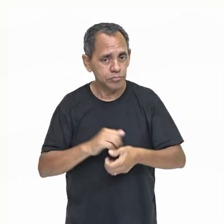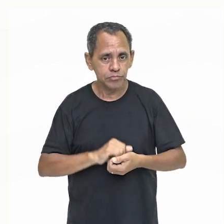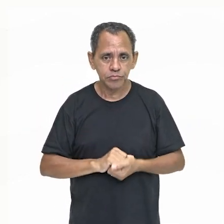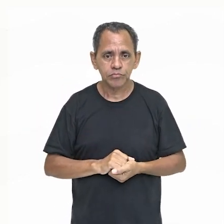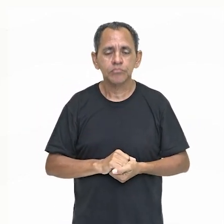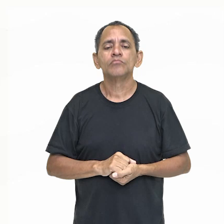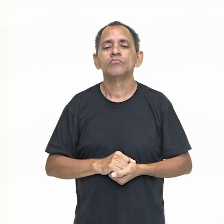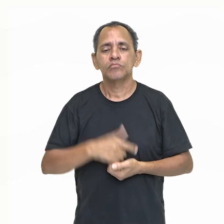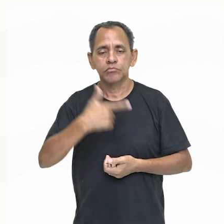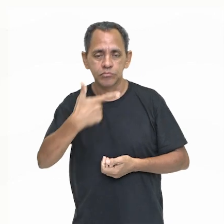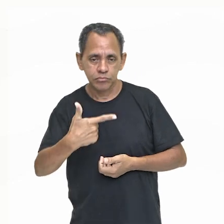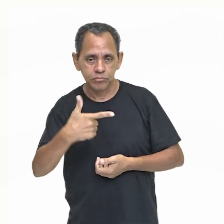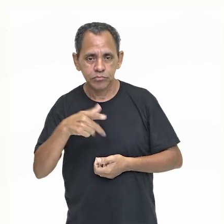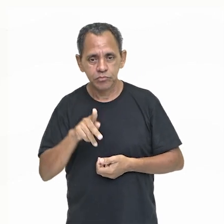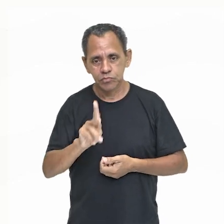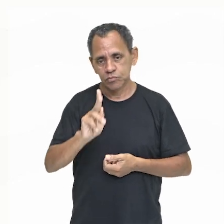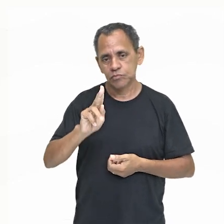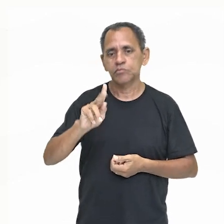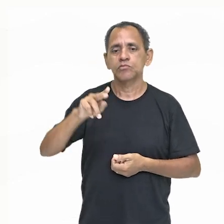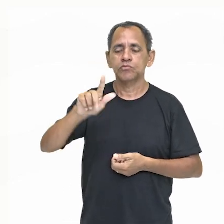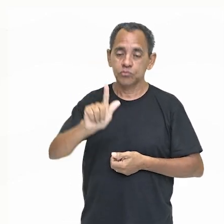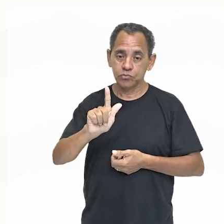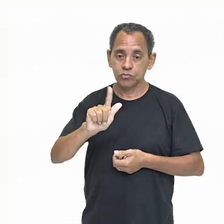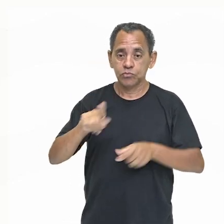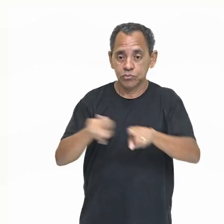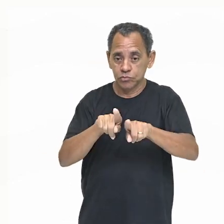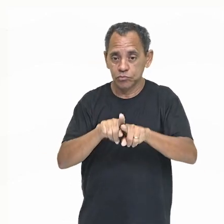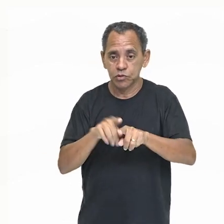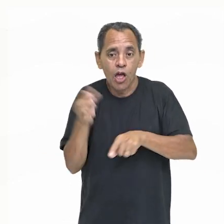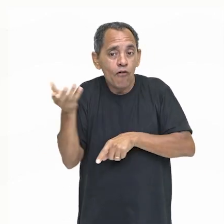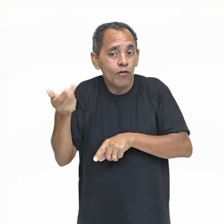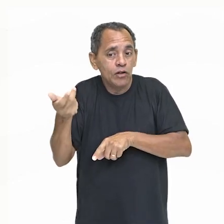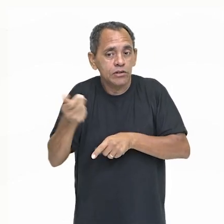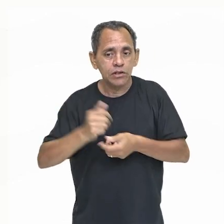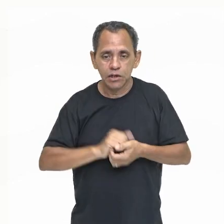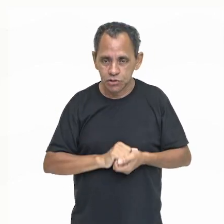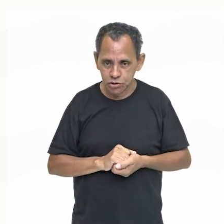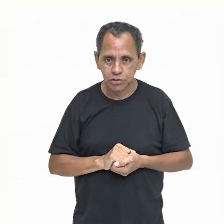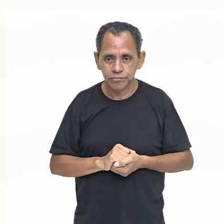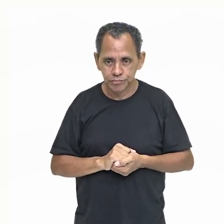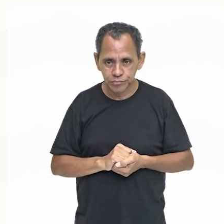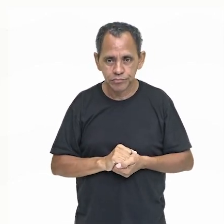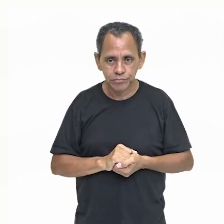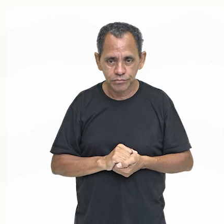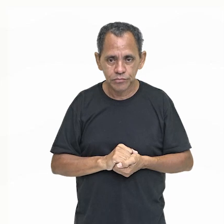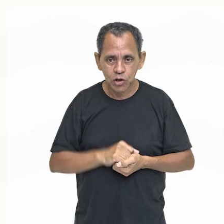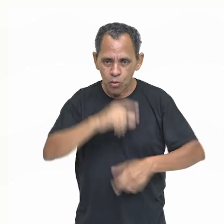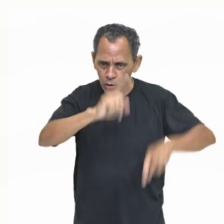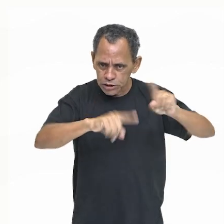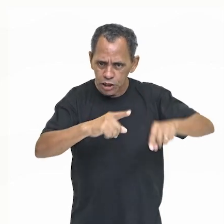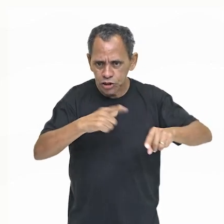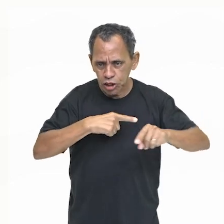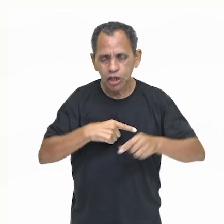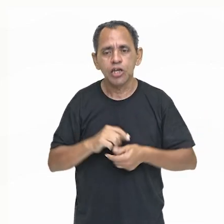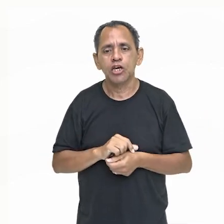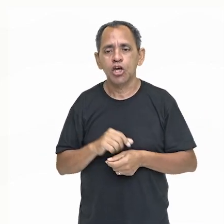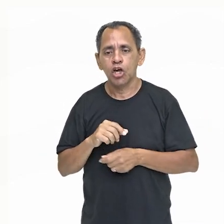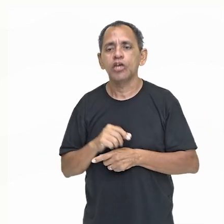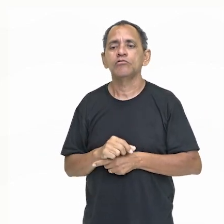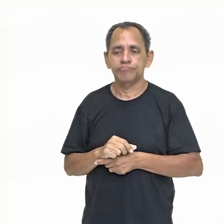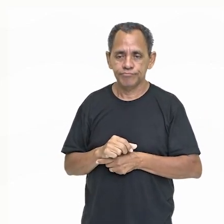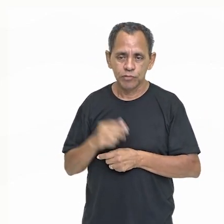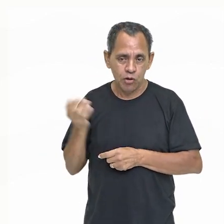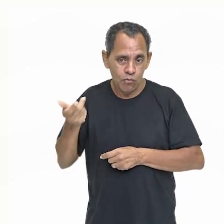2 kg e também da velocidade o corpo tem uma velocidade de 10